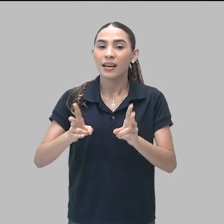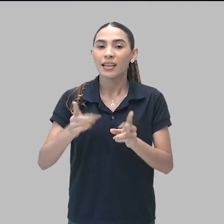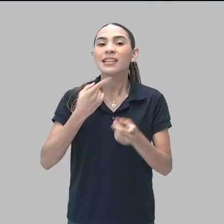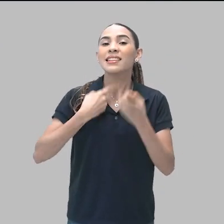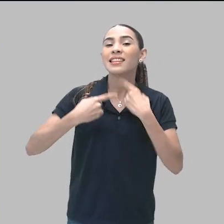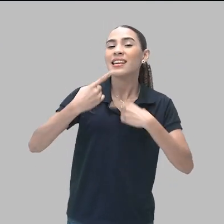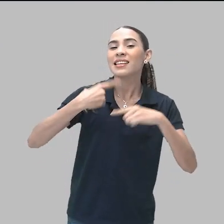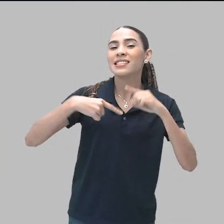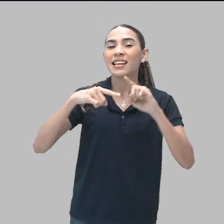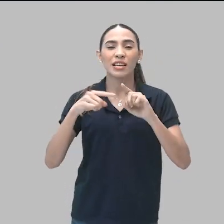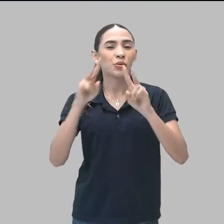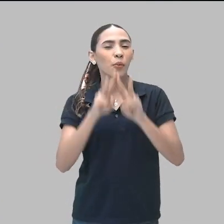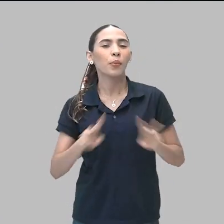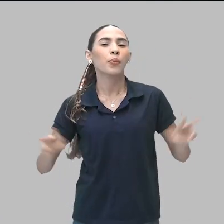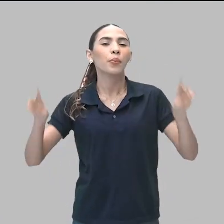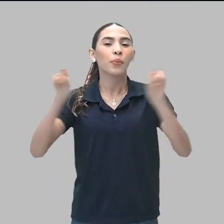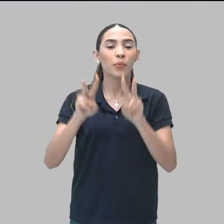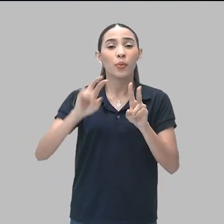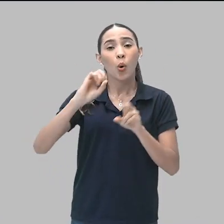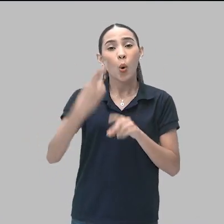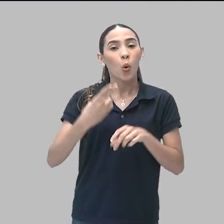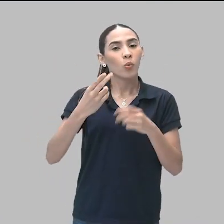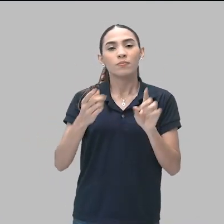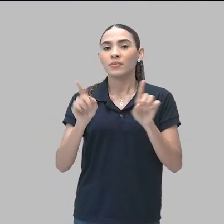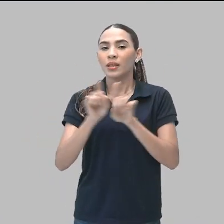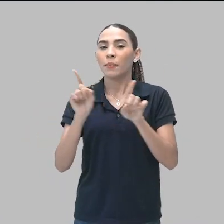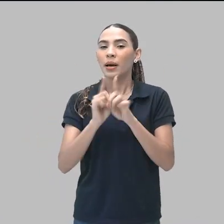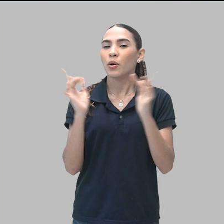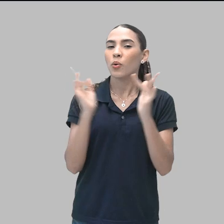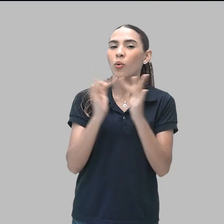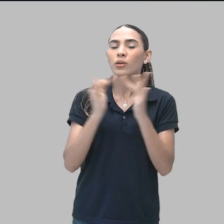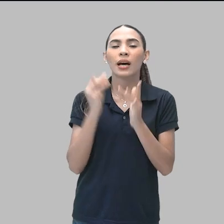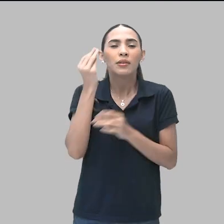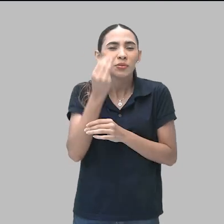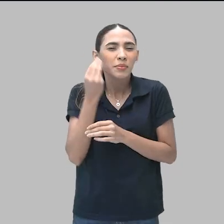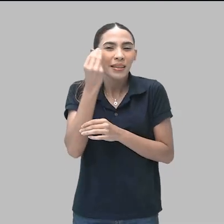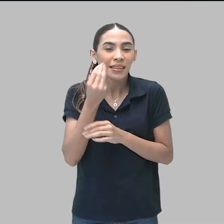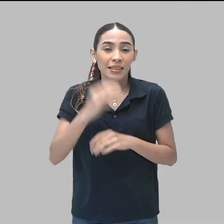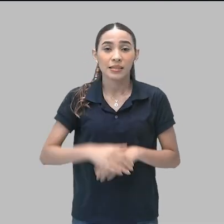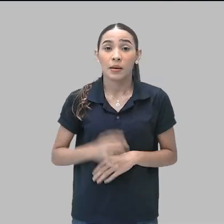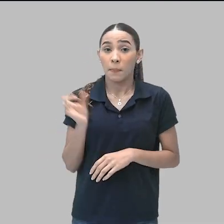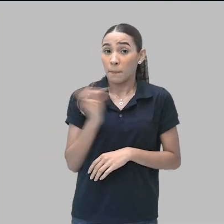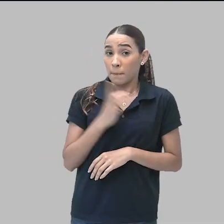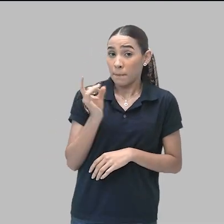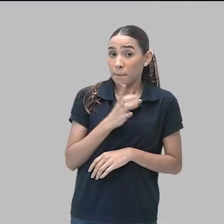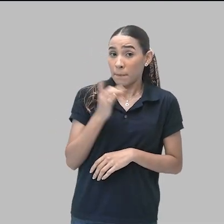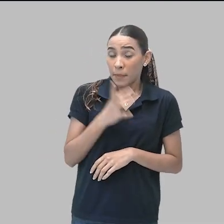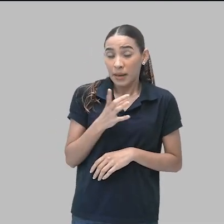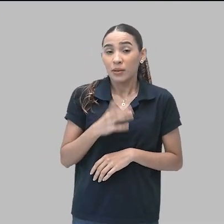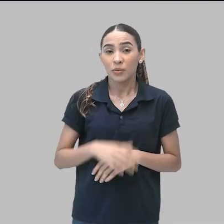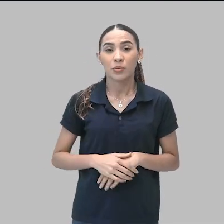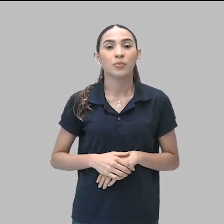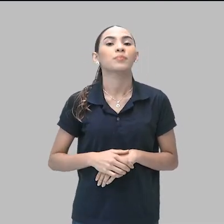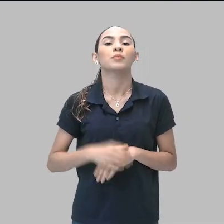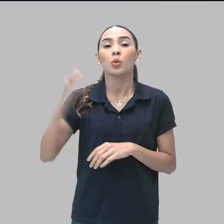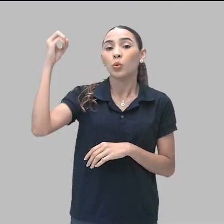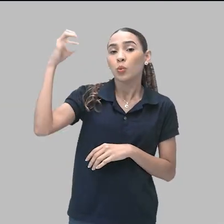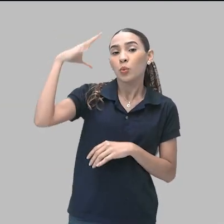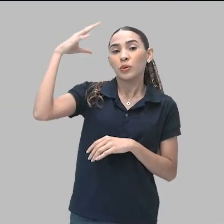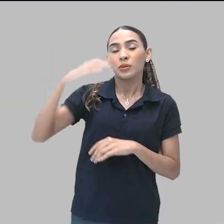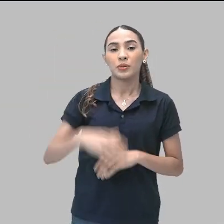farejando o vento ao sair, a primeira vez, da gruta. Medo que ofusca, luz.